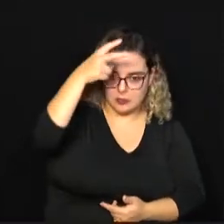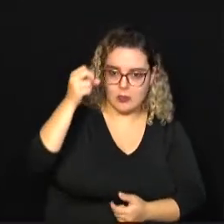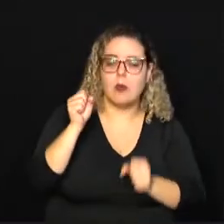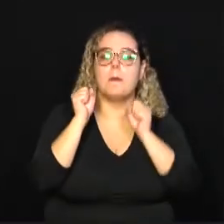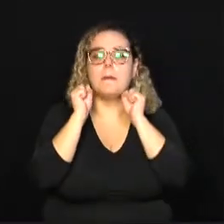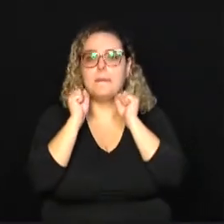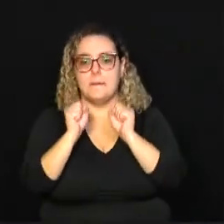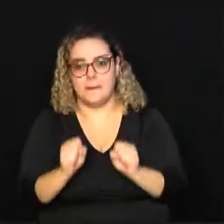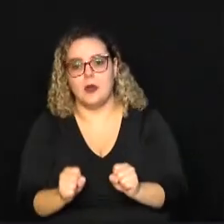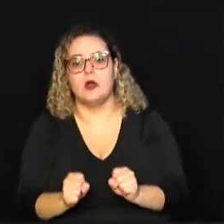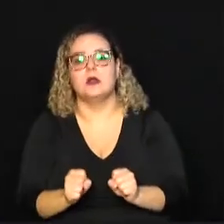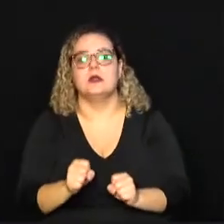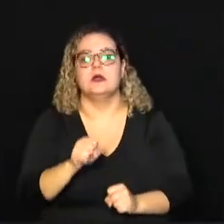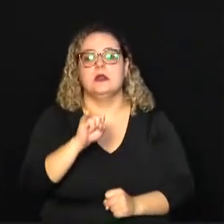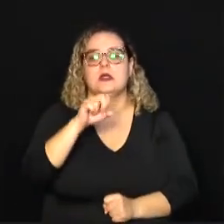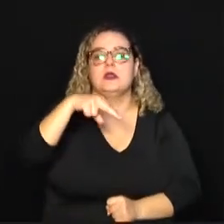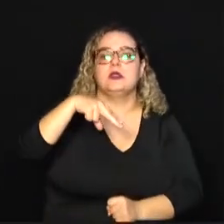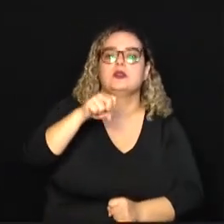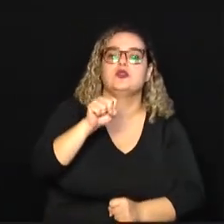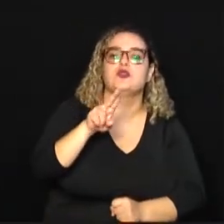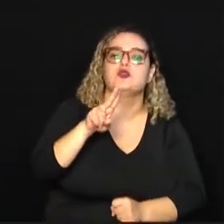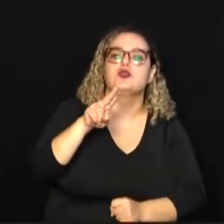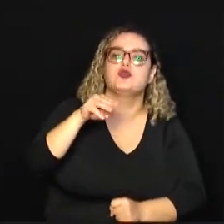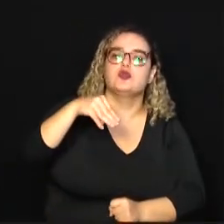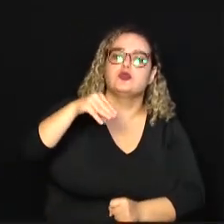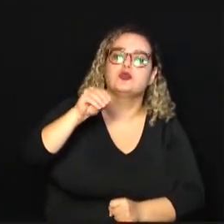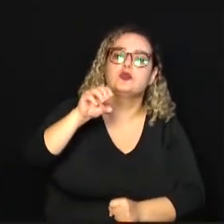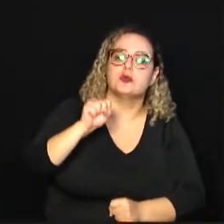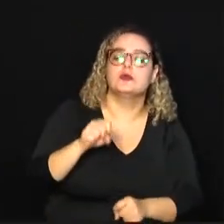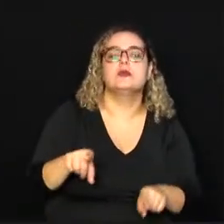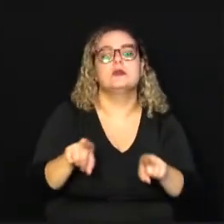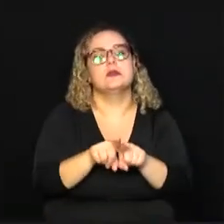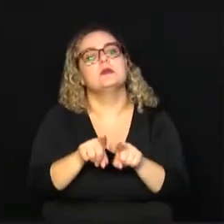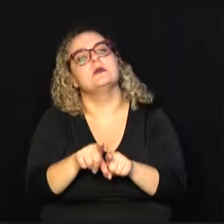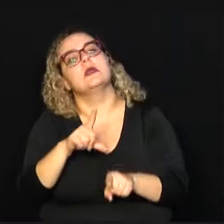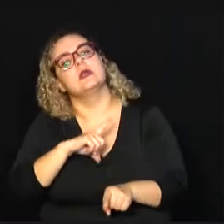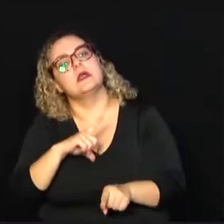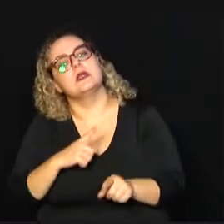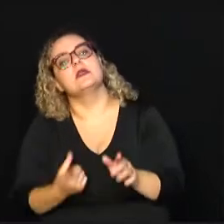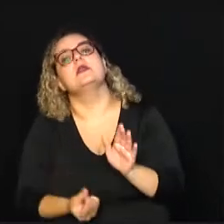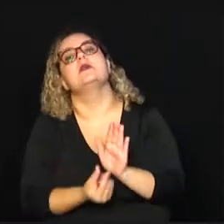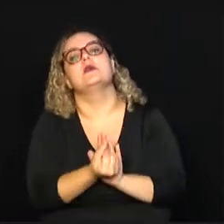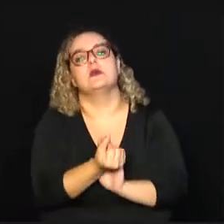adquirir insumos, possa arcar com os custos dessa